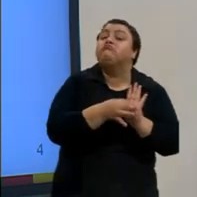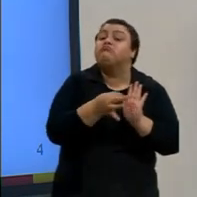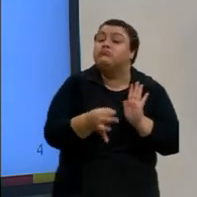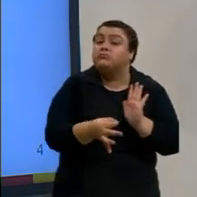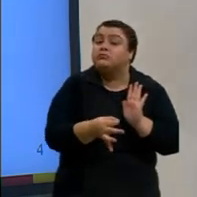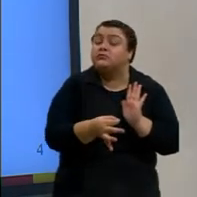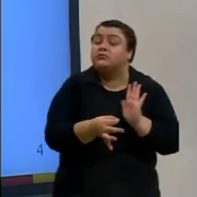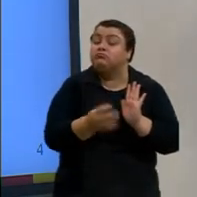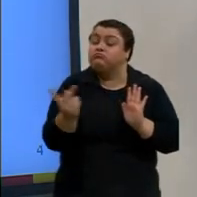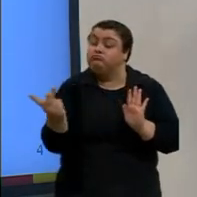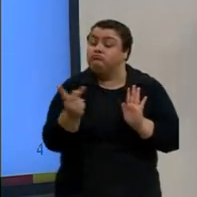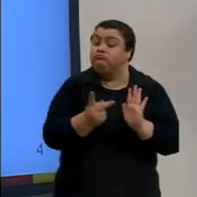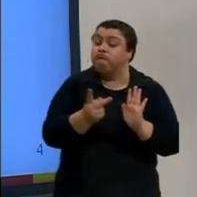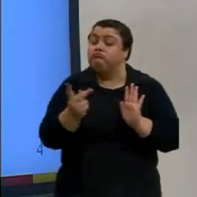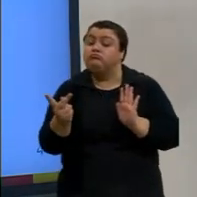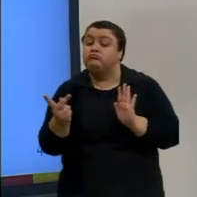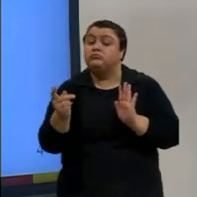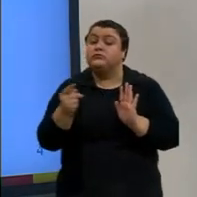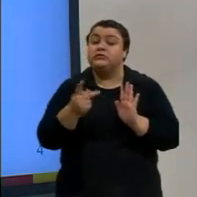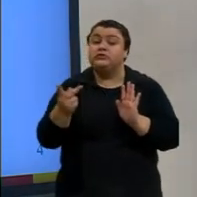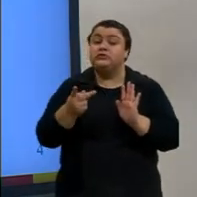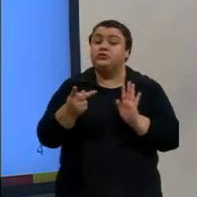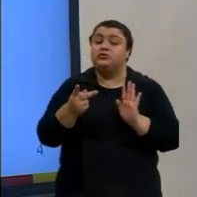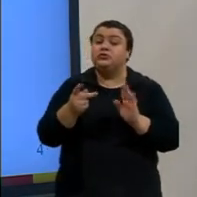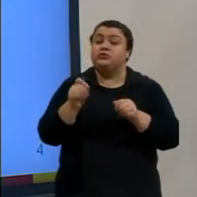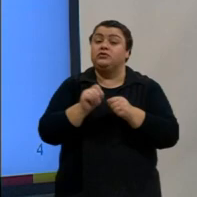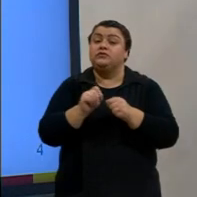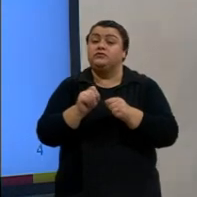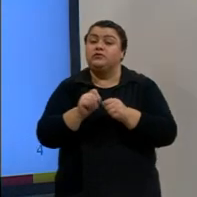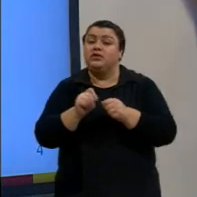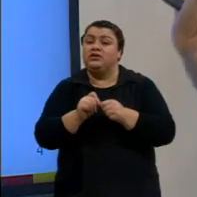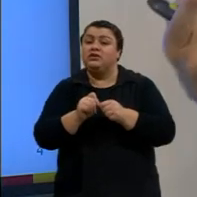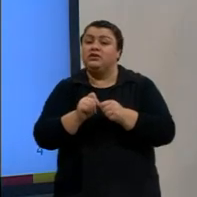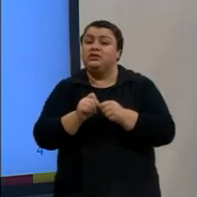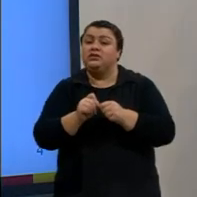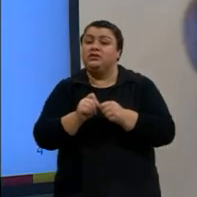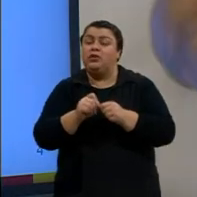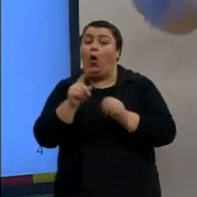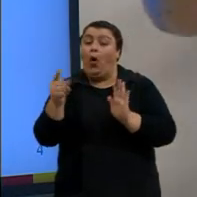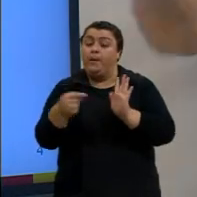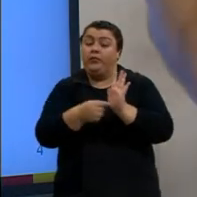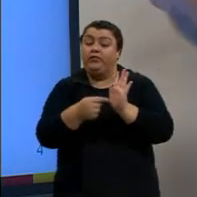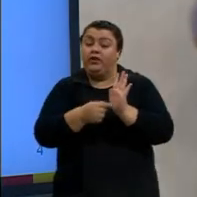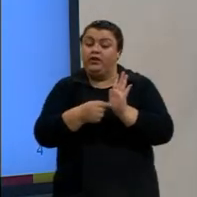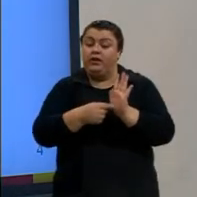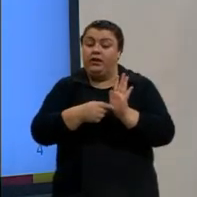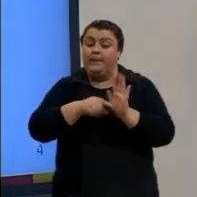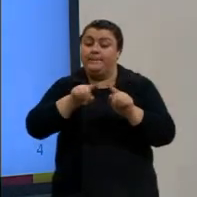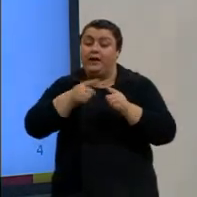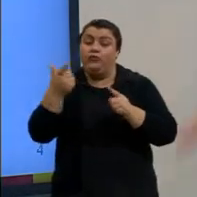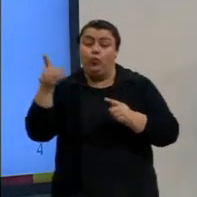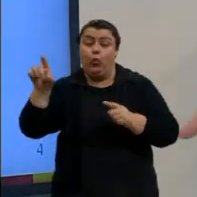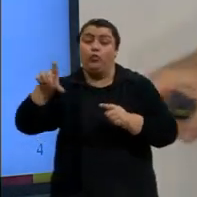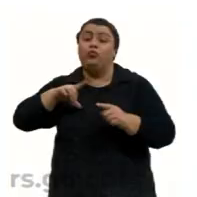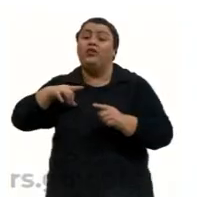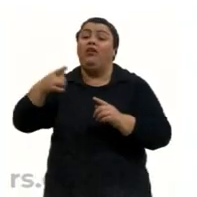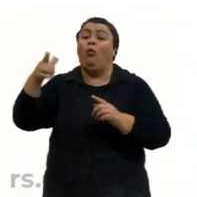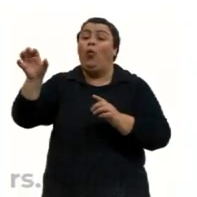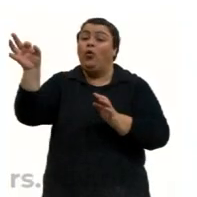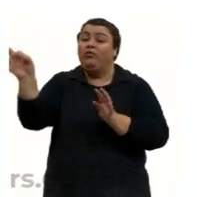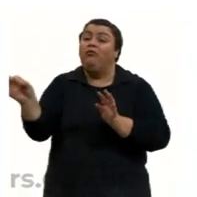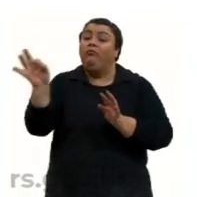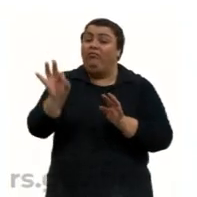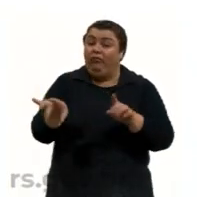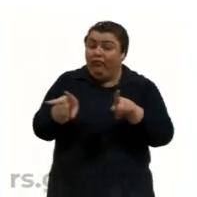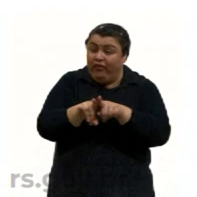fato trouxe alguns pontos negativos mais porém também tem pontos positivos e isso